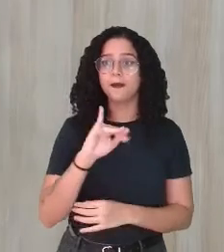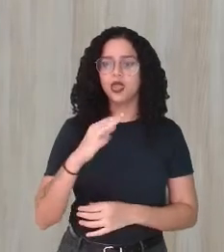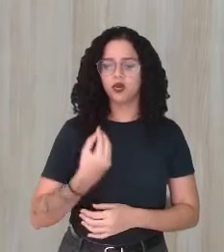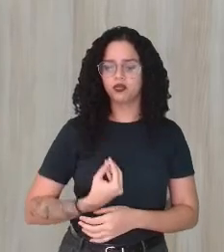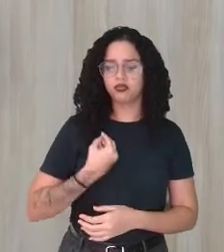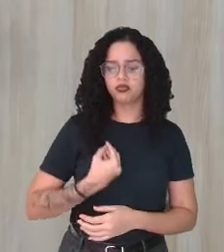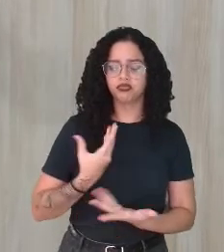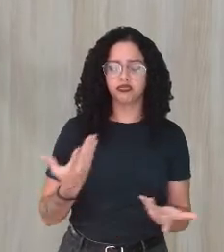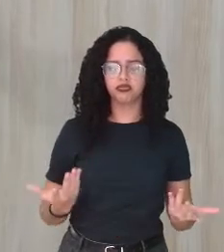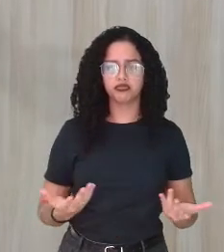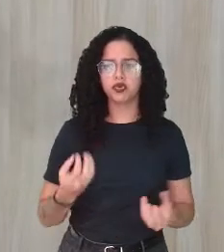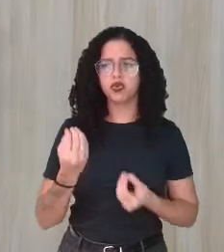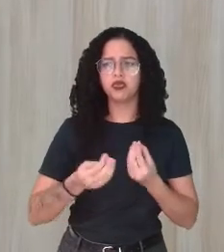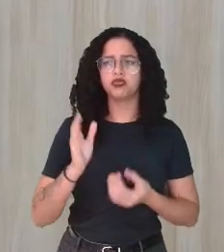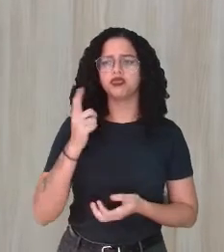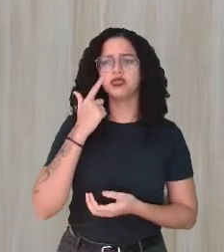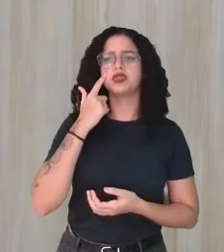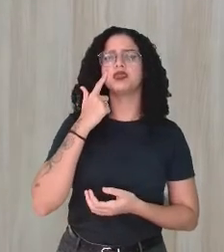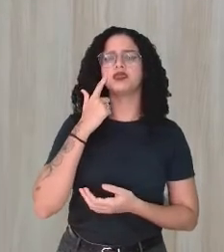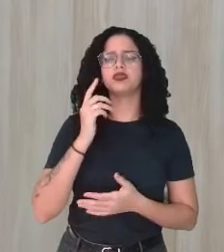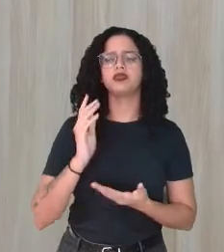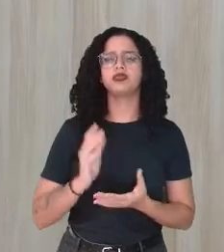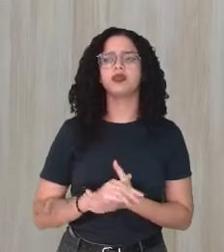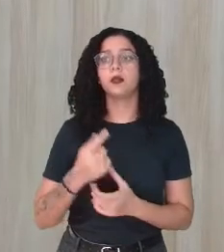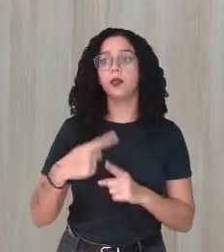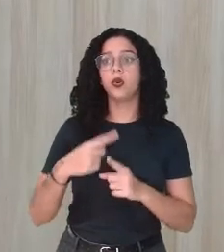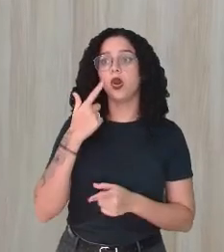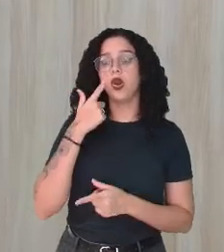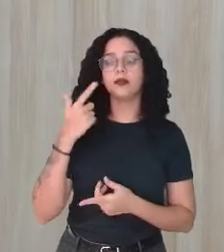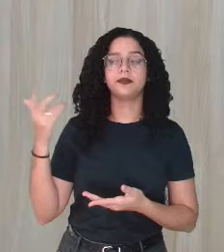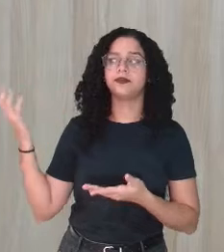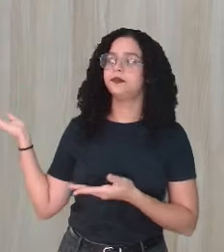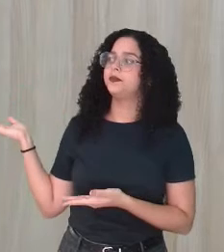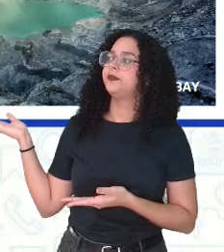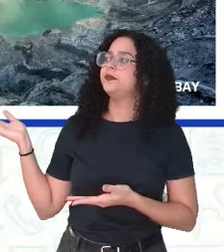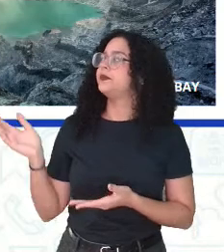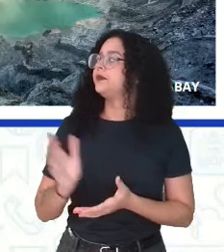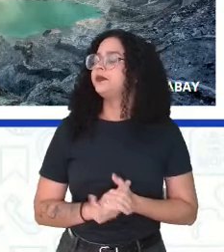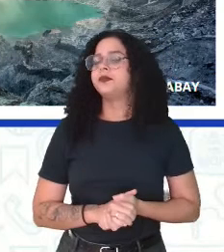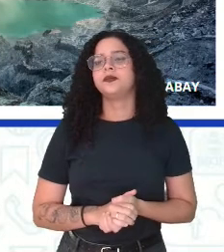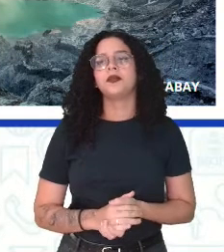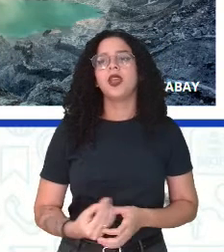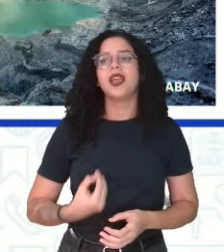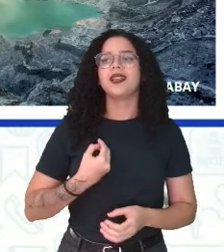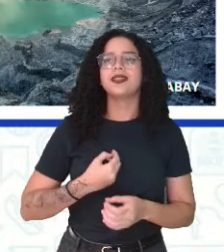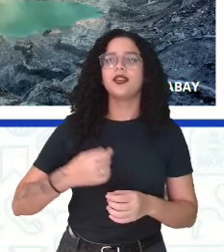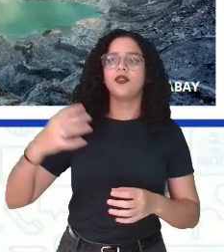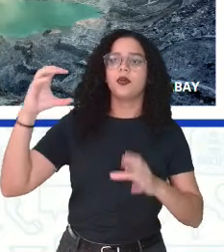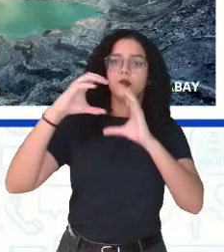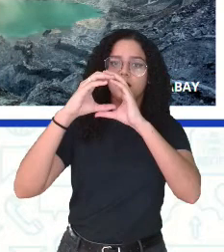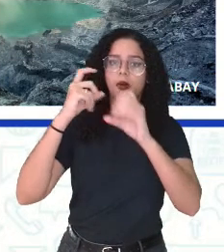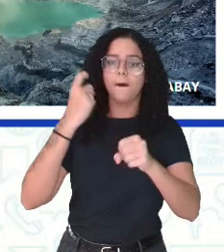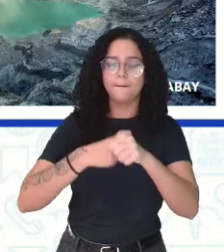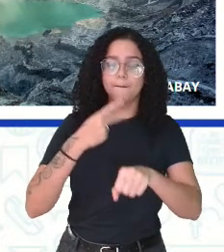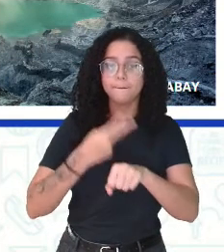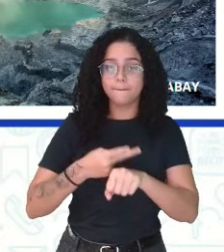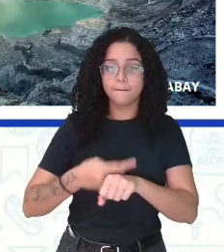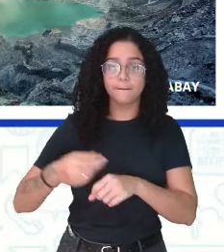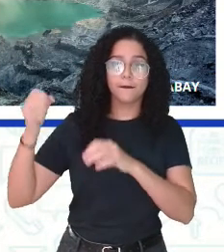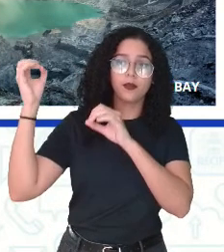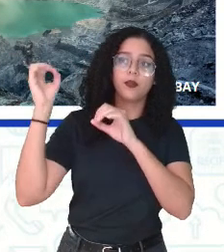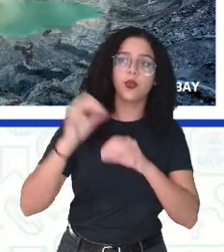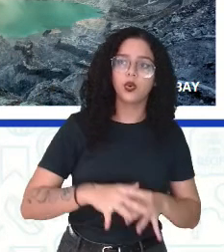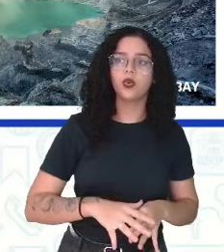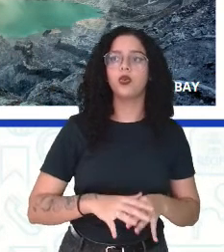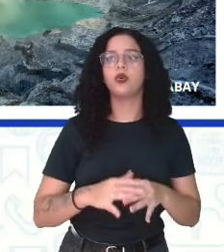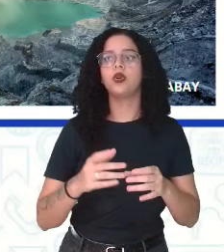chegou nisso, né? Já pararam para pensar nisso? Porque, ó, houve impacto de meteoro, glaciações, o aquecimento